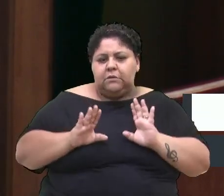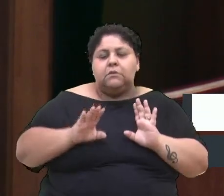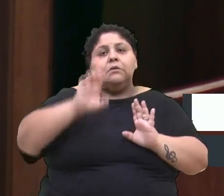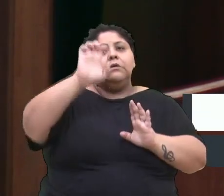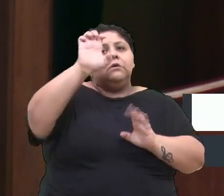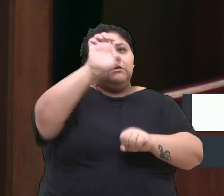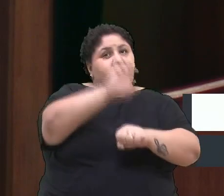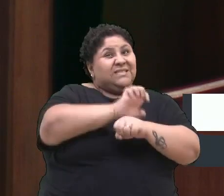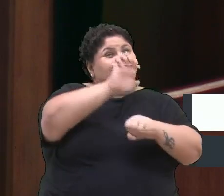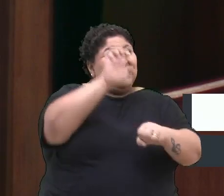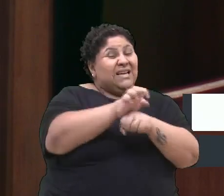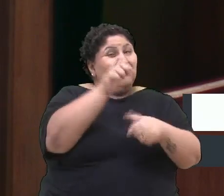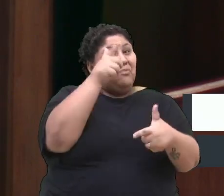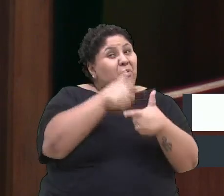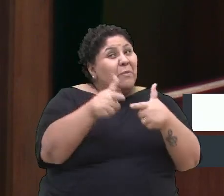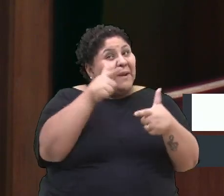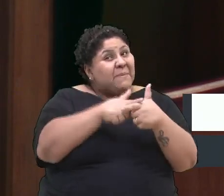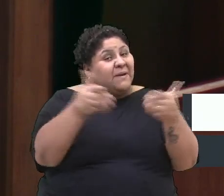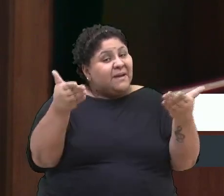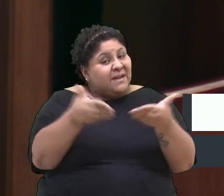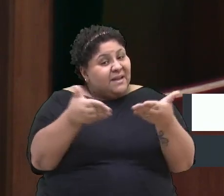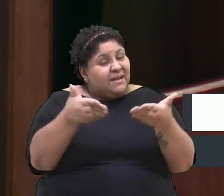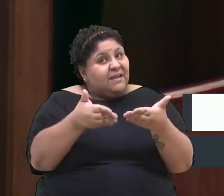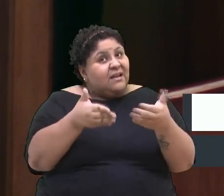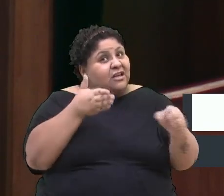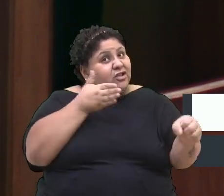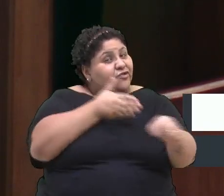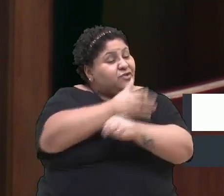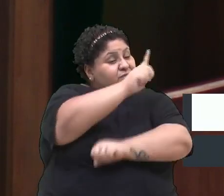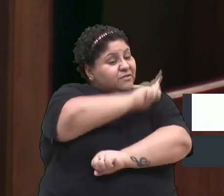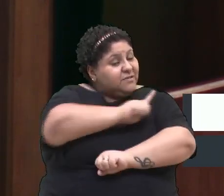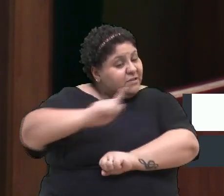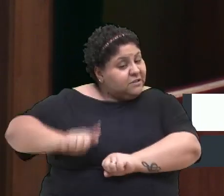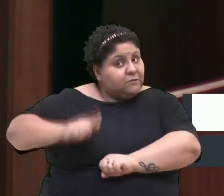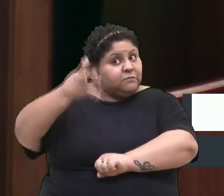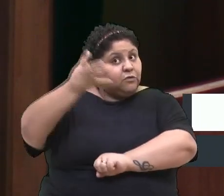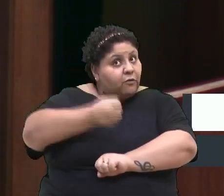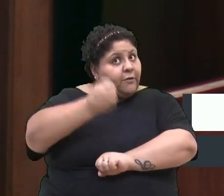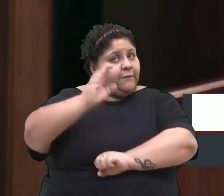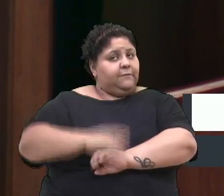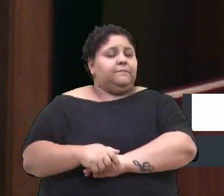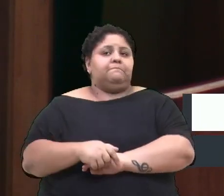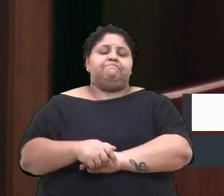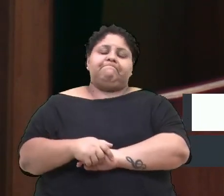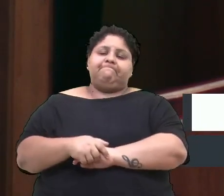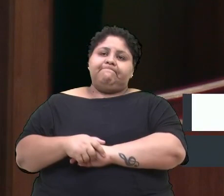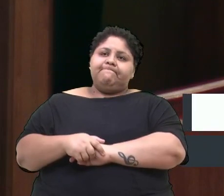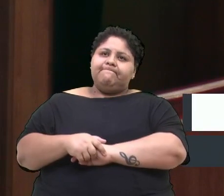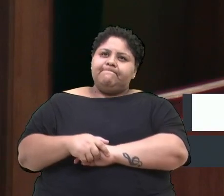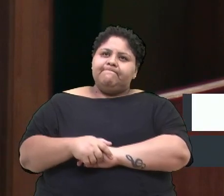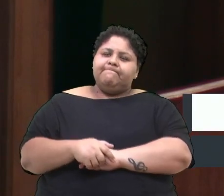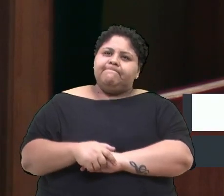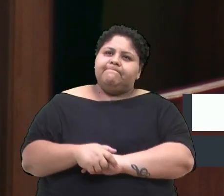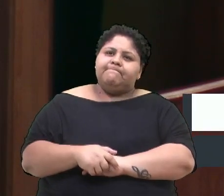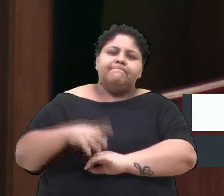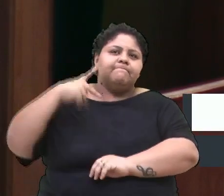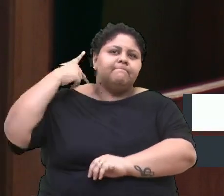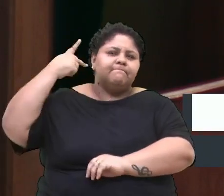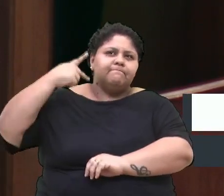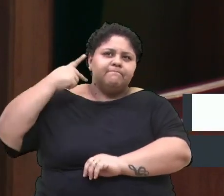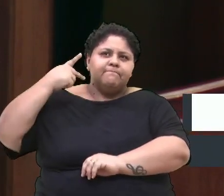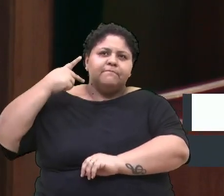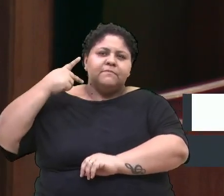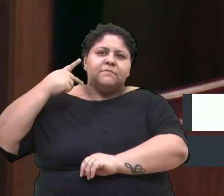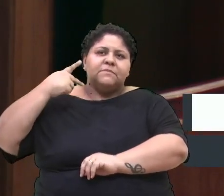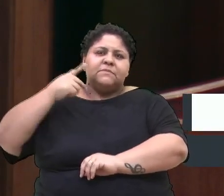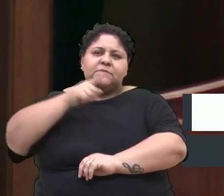estava quebrado. E isso foi autorizado pelo governador Eduardo Leite. O vereador Zanquim gosta